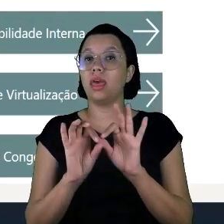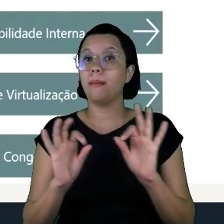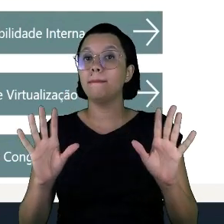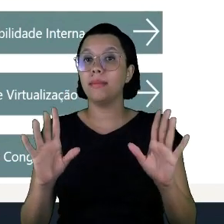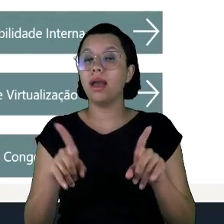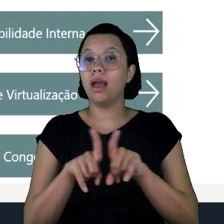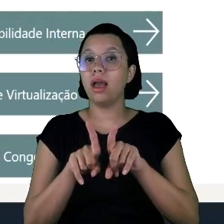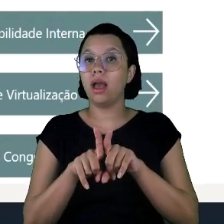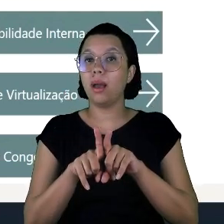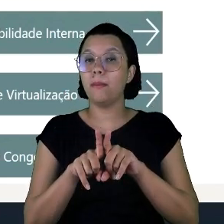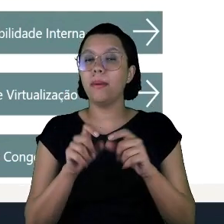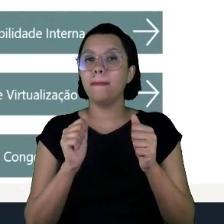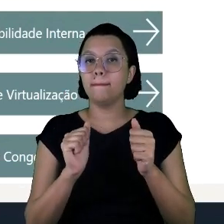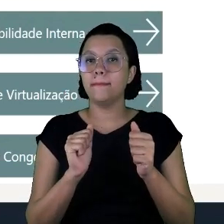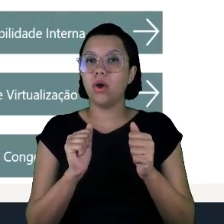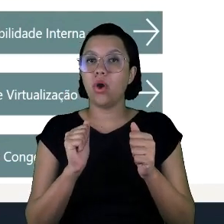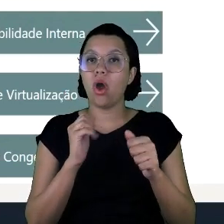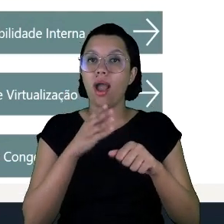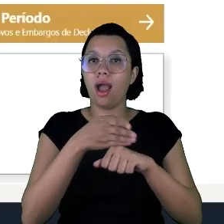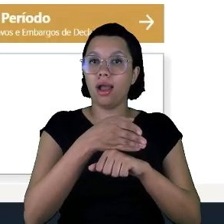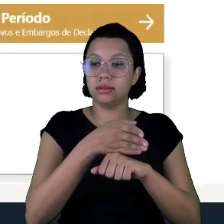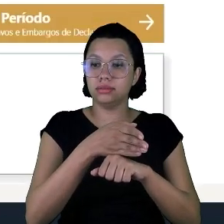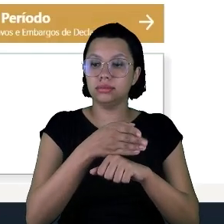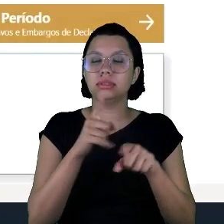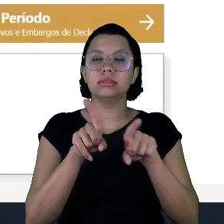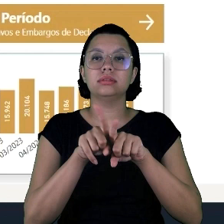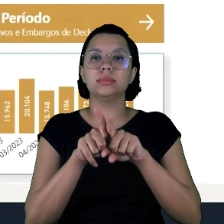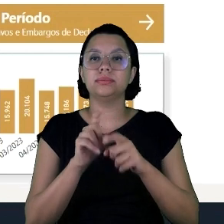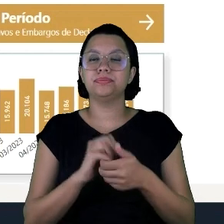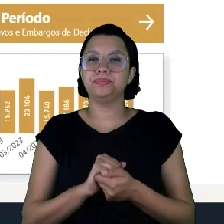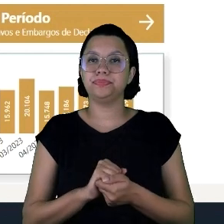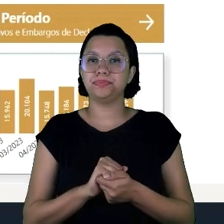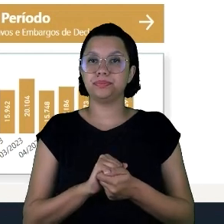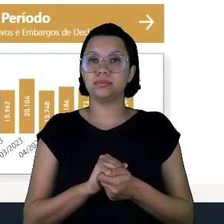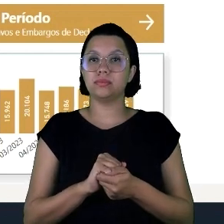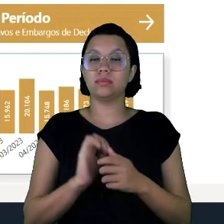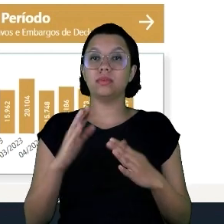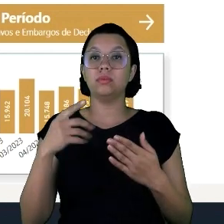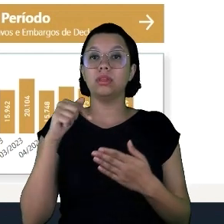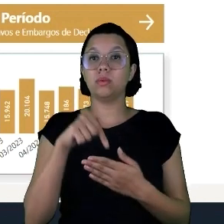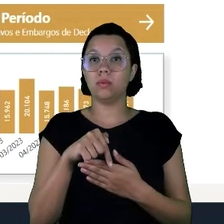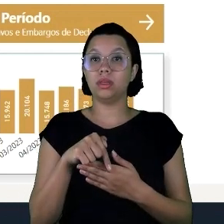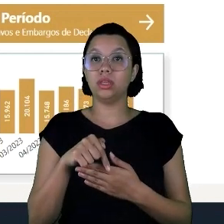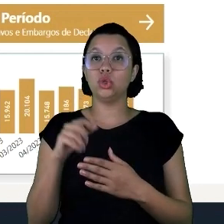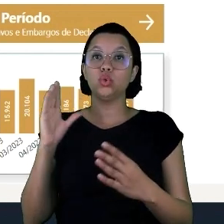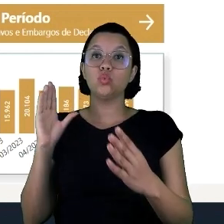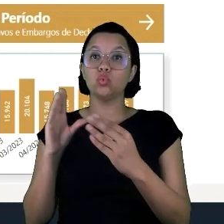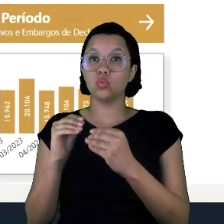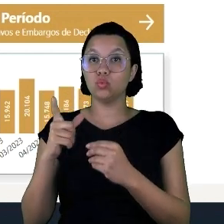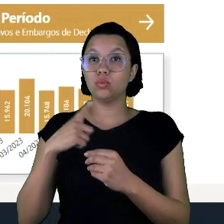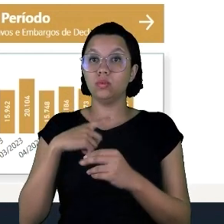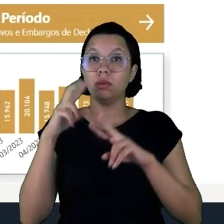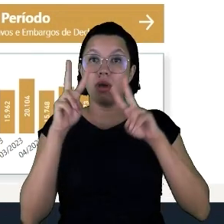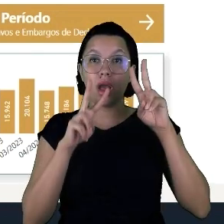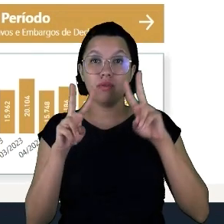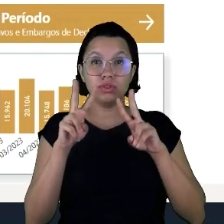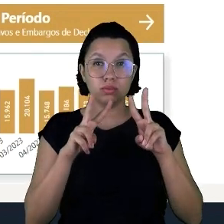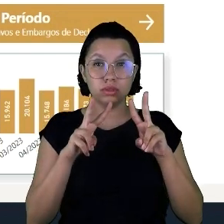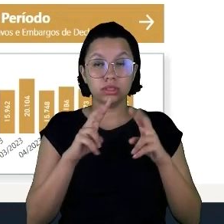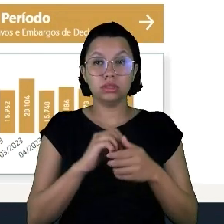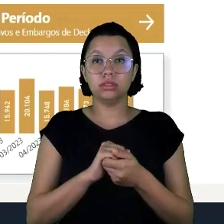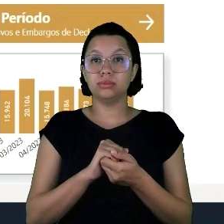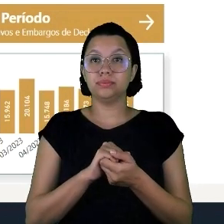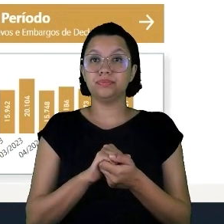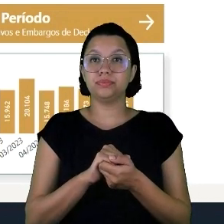aqui, ó, tem uma aba resumo aqui, vocês podem entrar por aqui também. Então, aqui no resumo, vocês têm